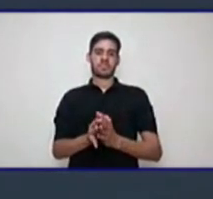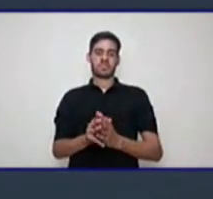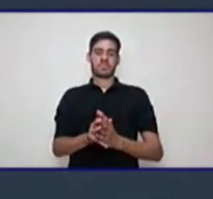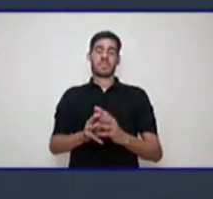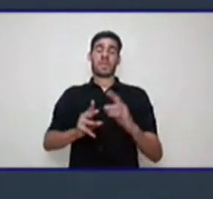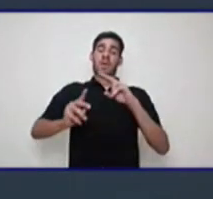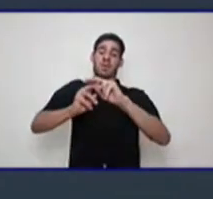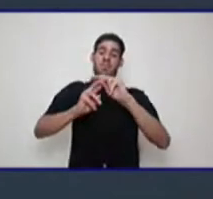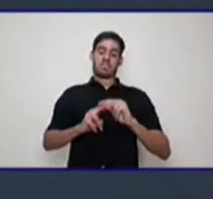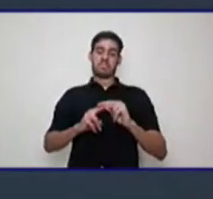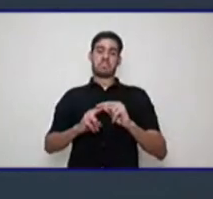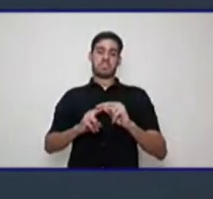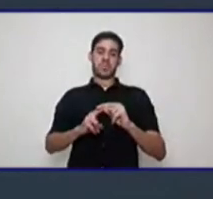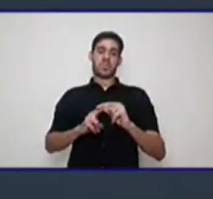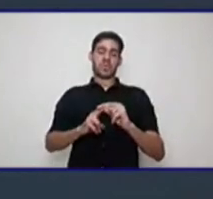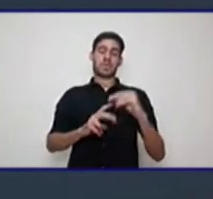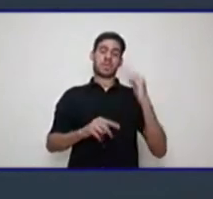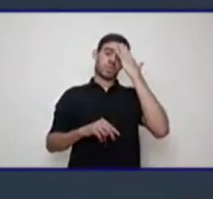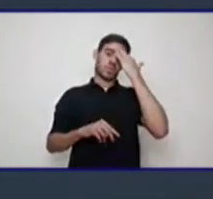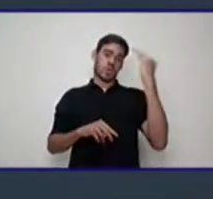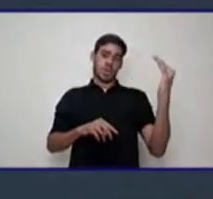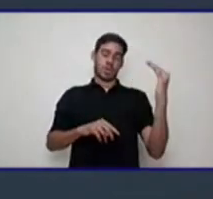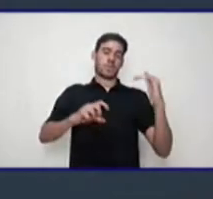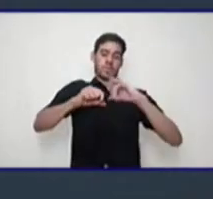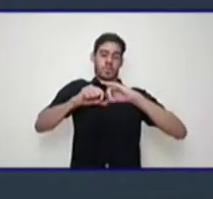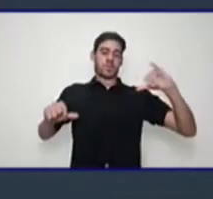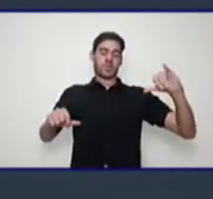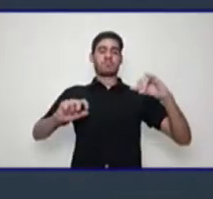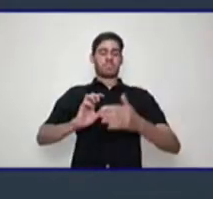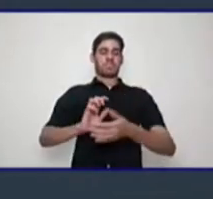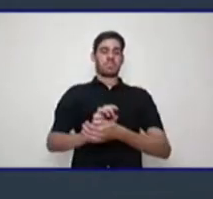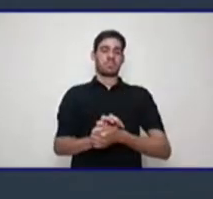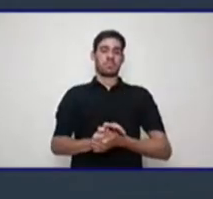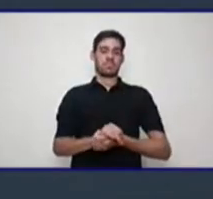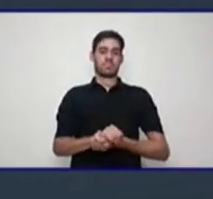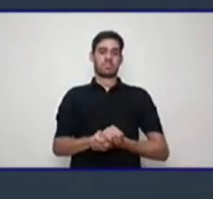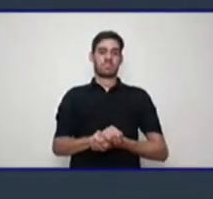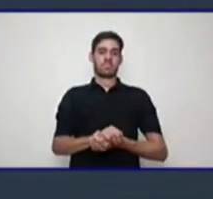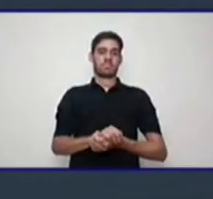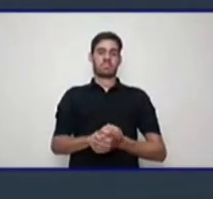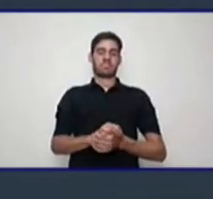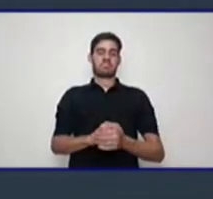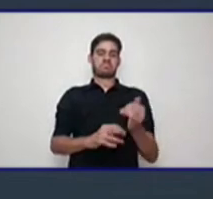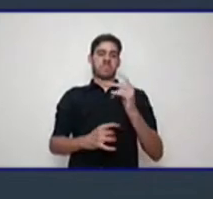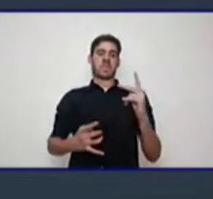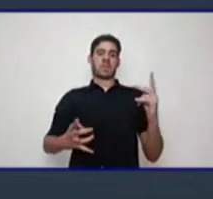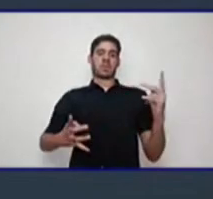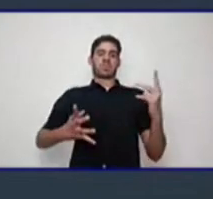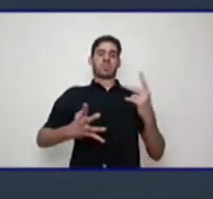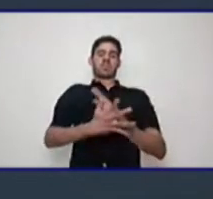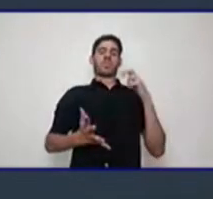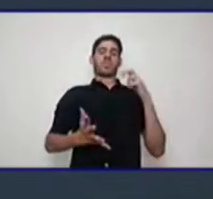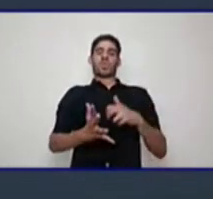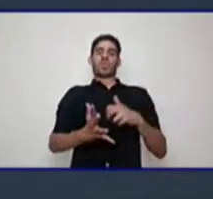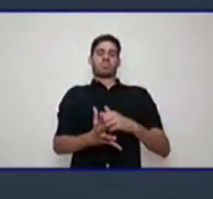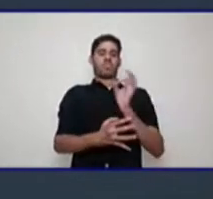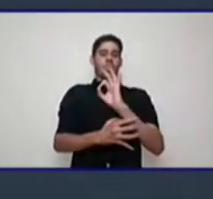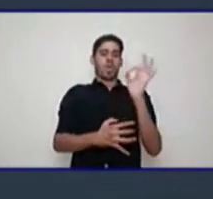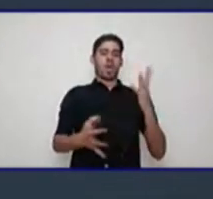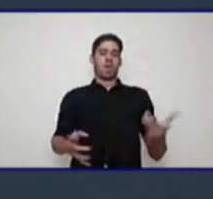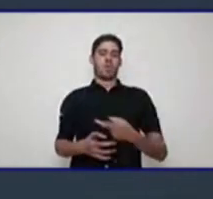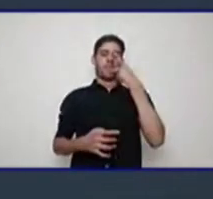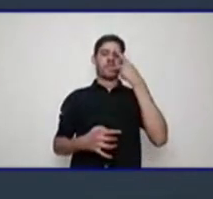Portanto, enfim, é um reconhecimento declaratório, digamos assim, porque não há uma consequência, não há uma sanção. Ouço agora